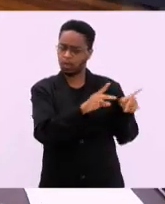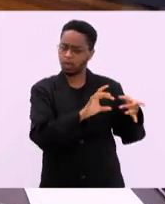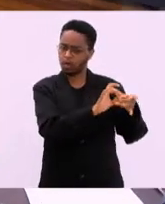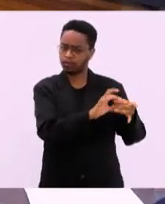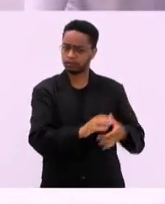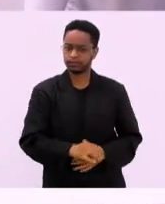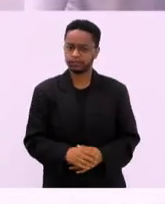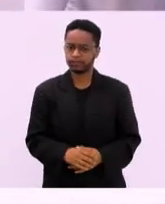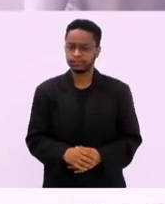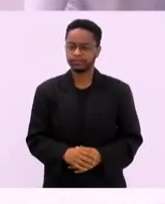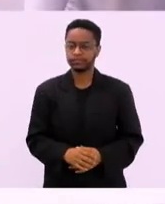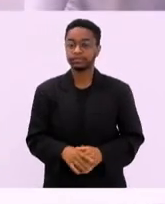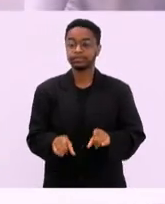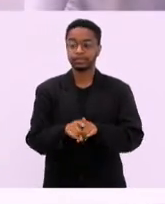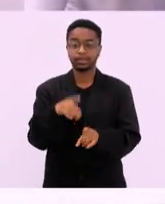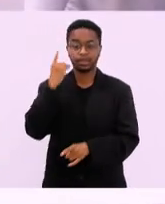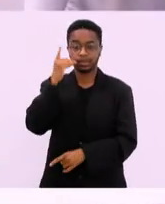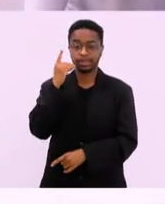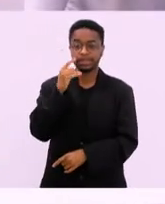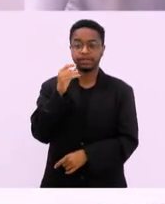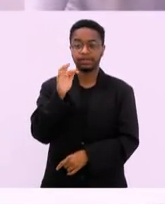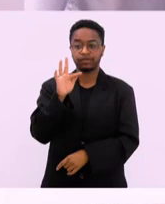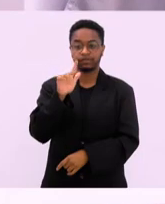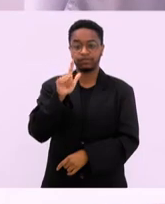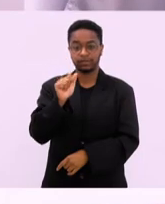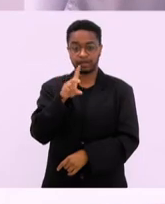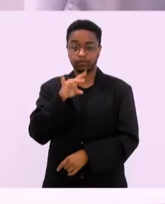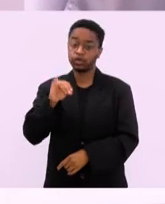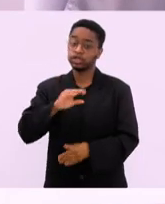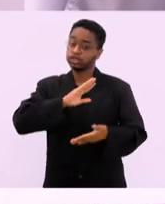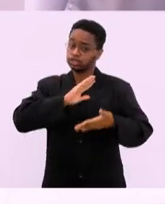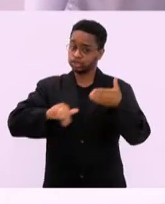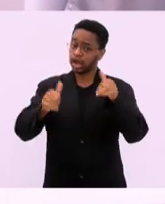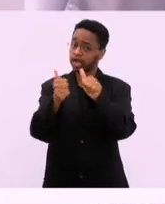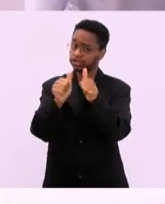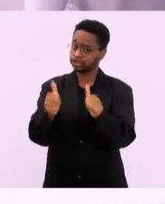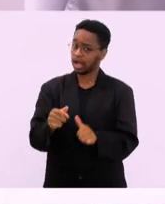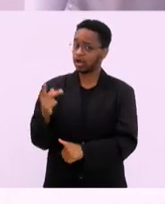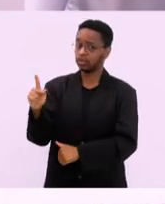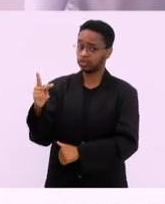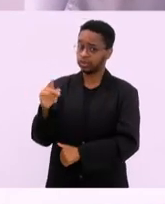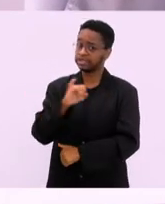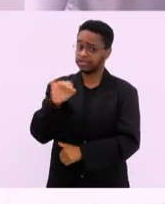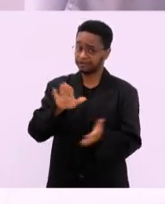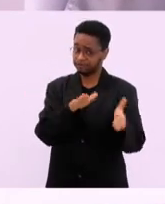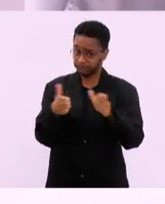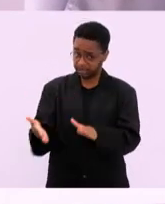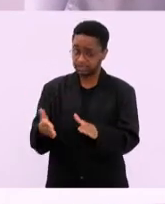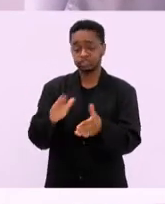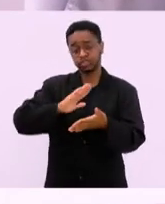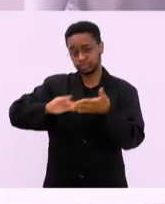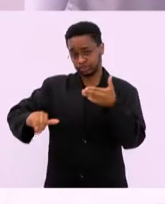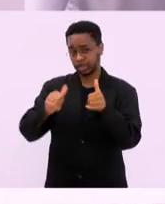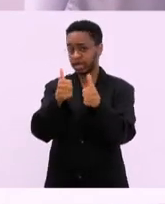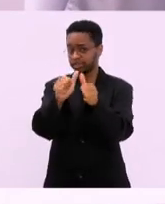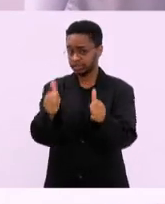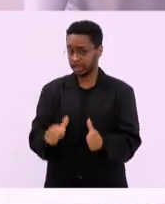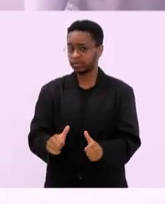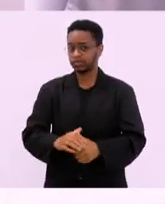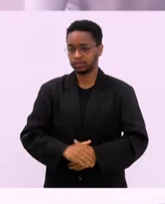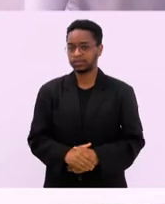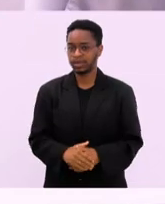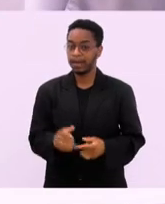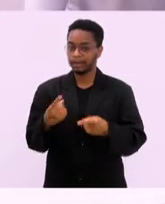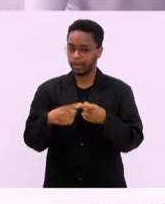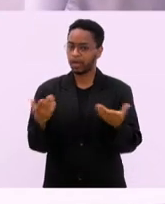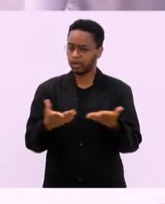E o deputado Flávio Serafini vai pedir para retirar a sua estátua quando Vossa Excelência se for. Que é uma pauta agora que